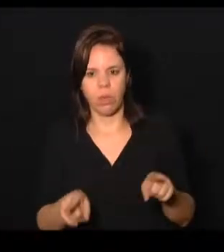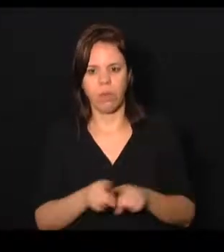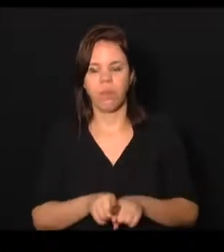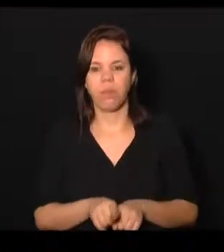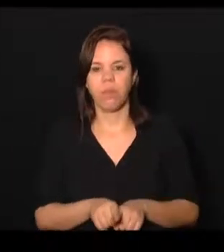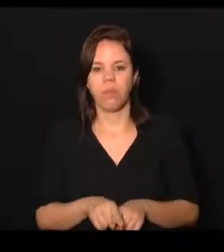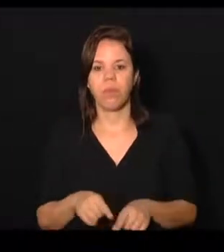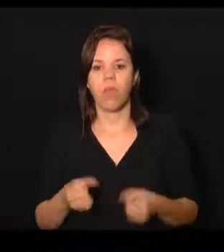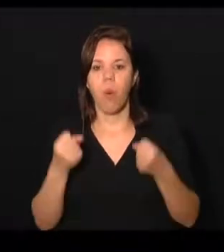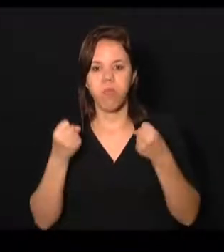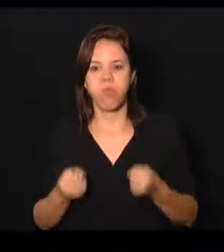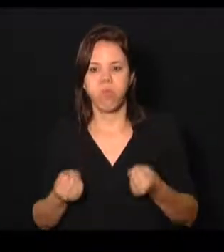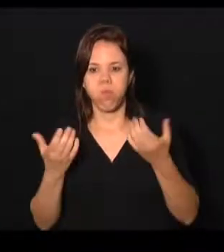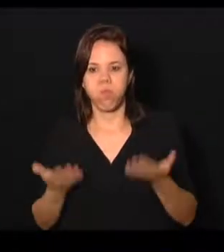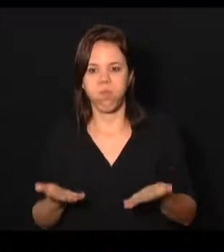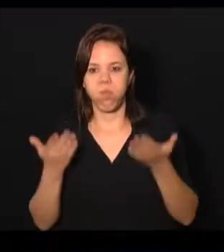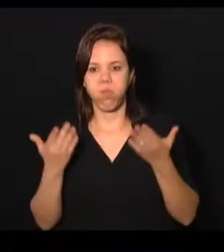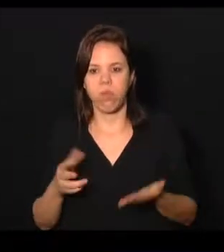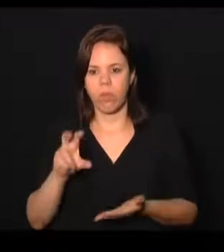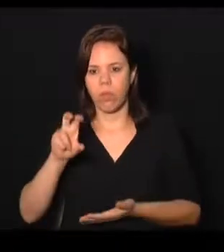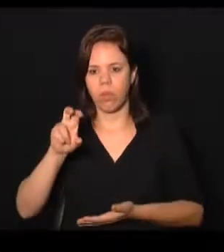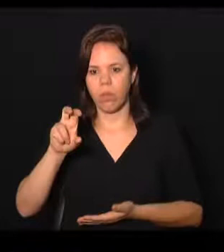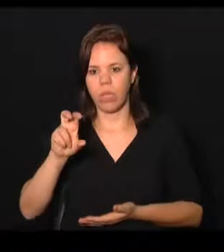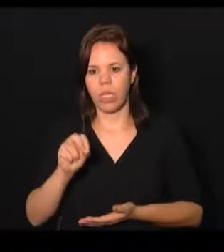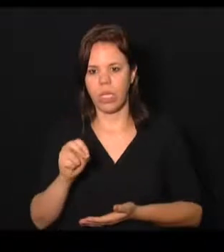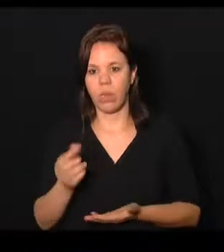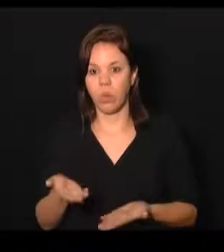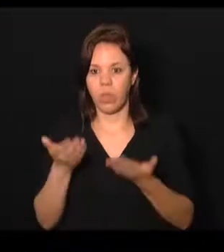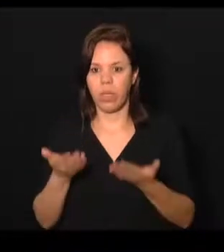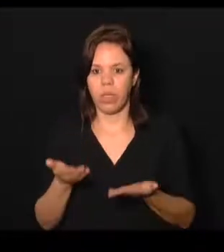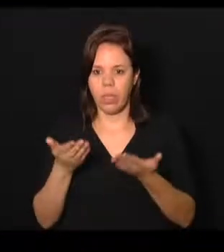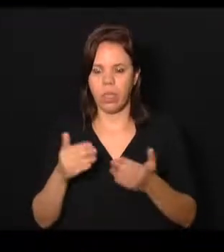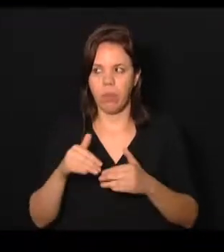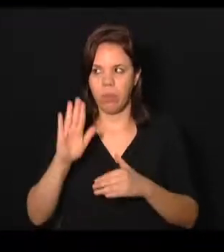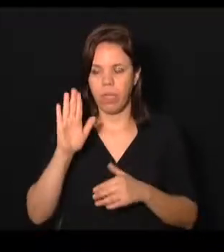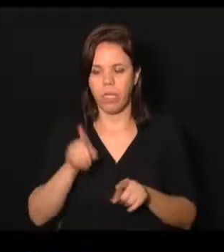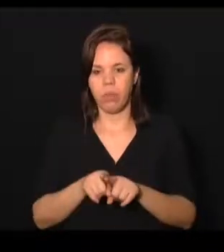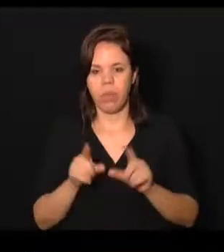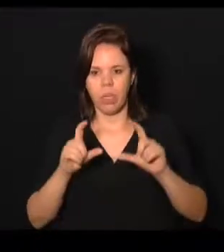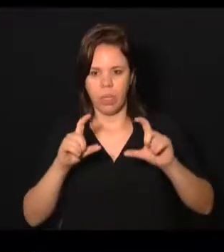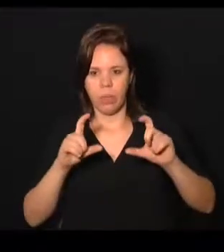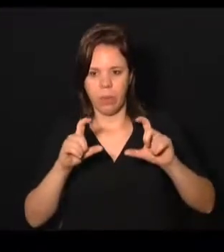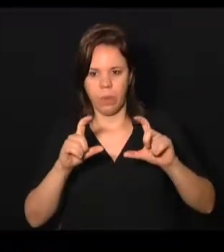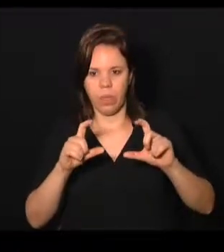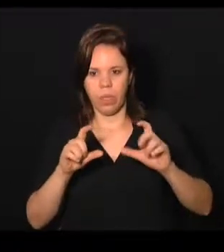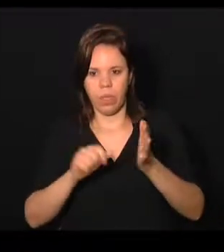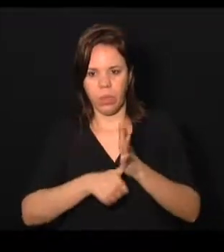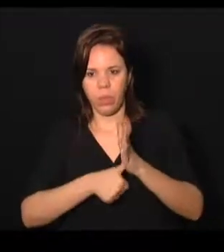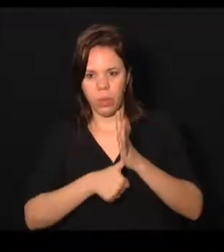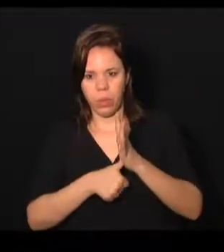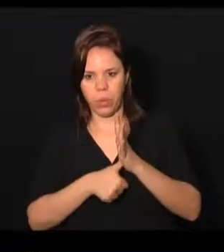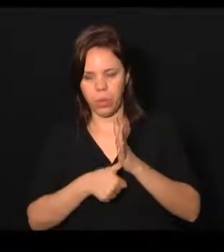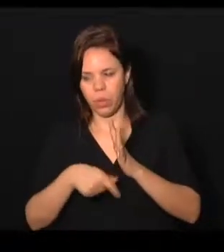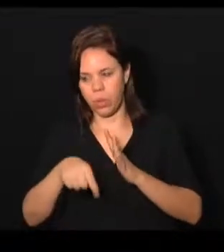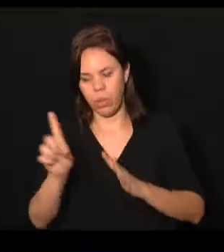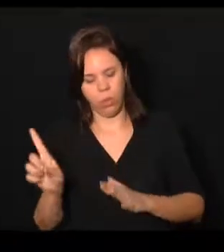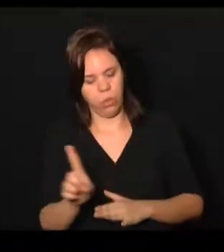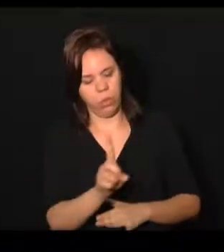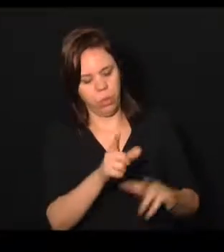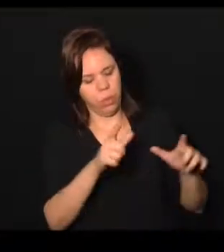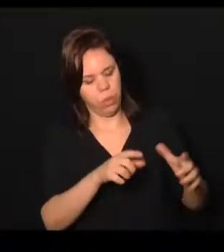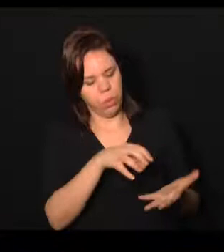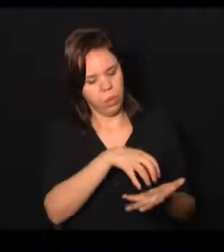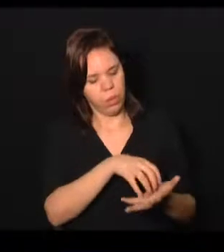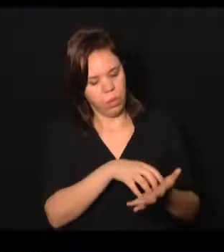que 50 quilos e portar um documento oficial com foto, se dirigir a um banco de sangue com esse documento para que seja